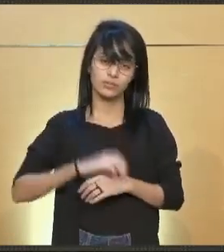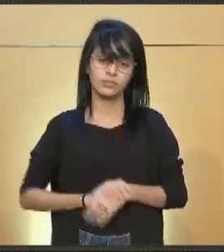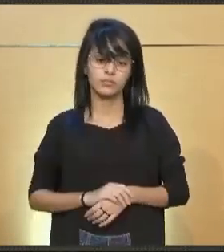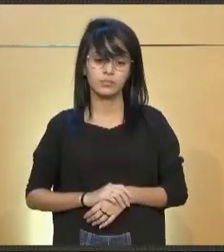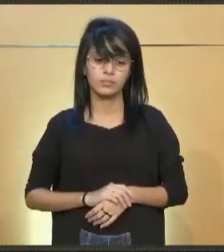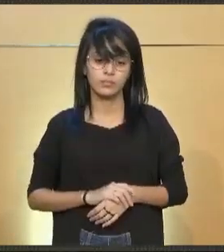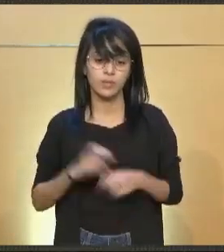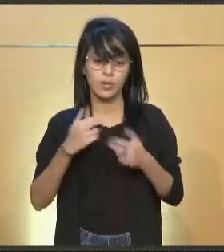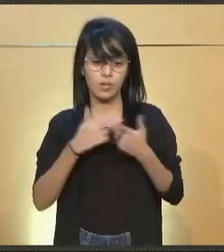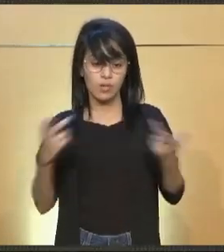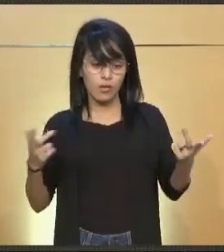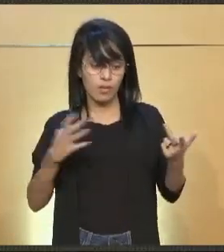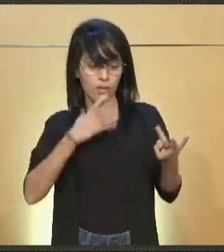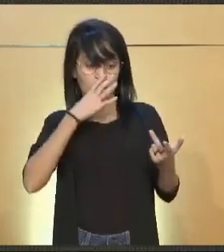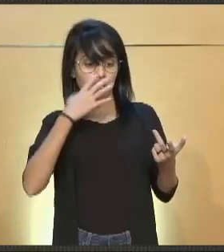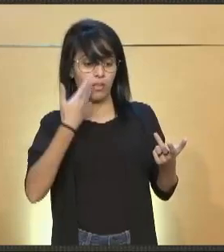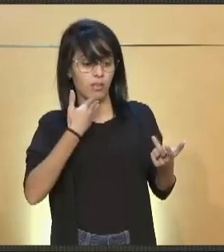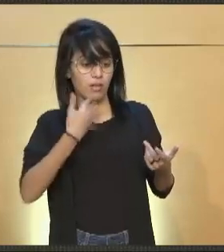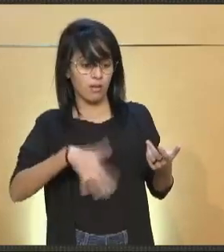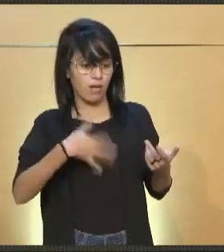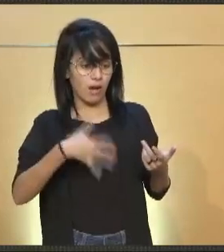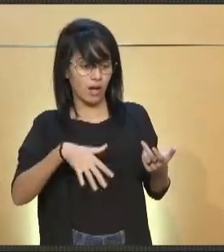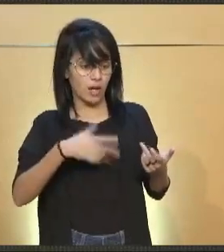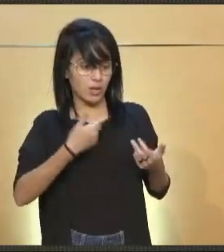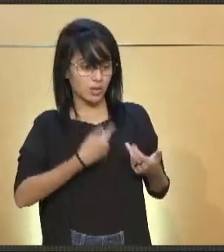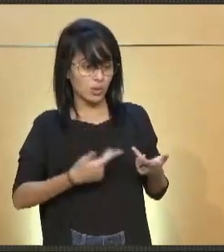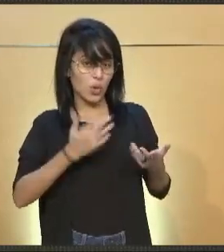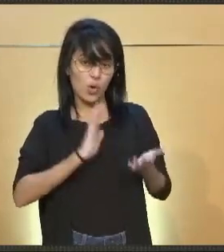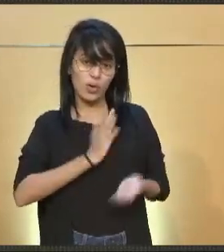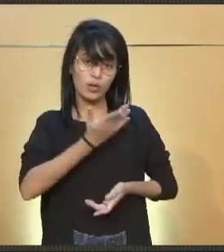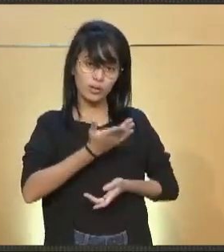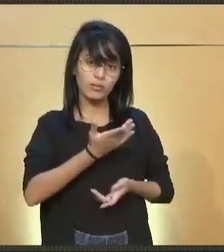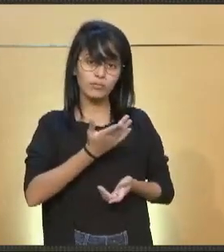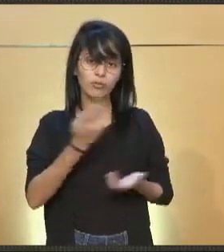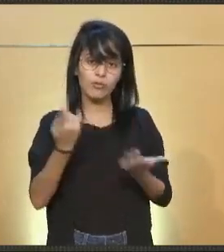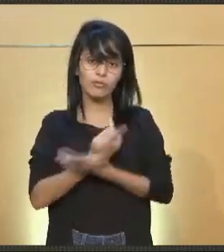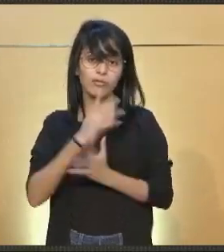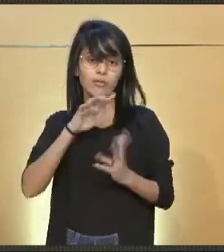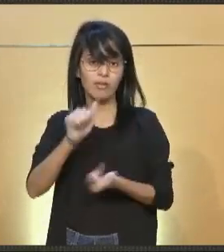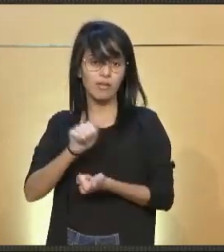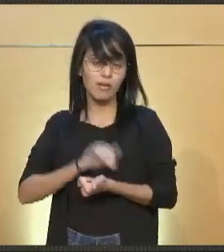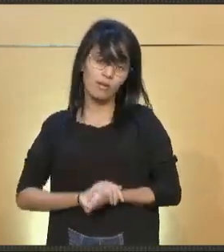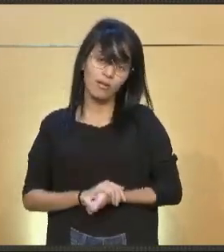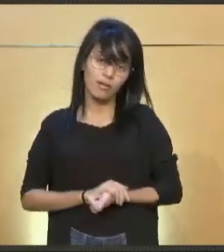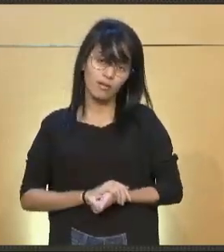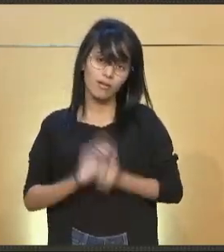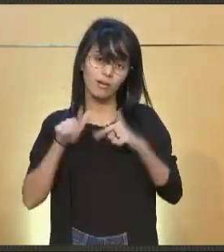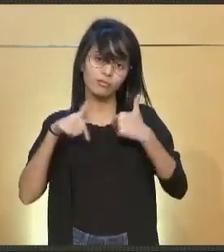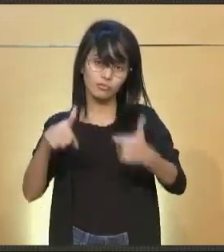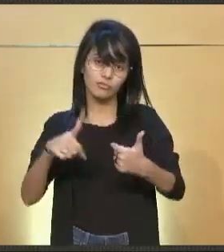coisa espantosa e horrenda se anda fazendo na terra. O que você anda fazendo na terra?